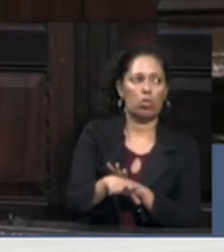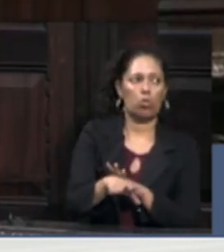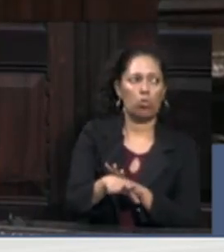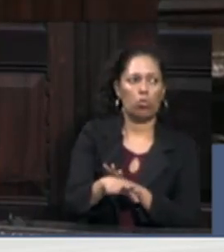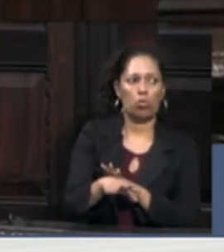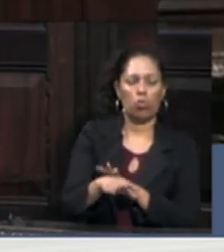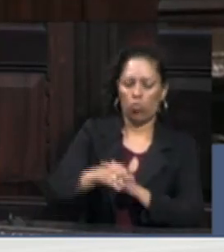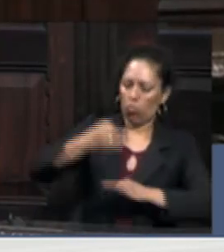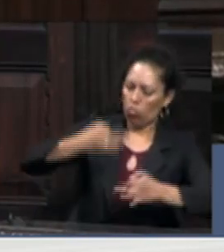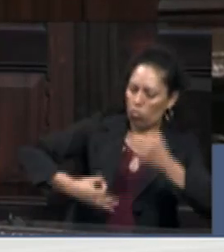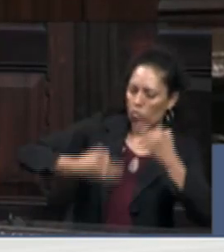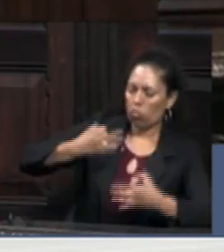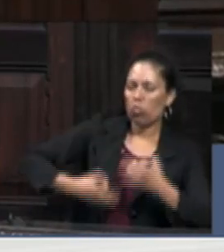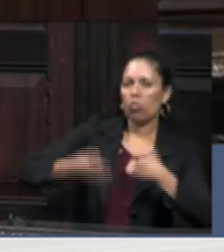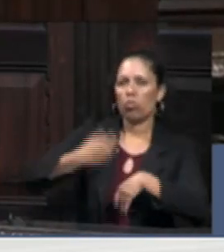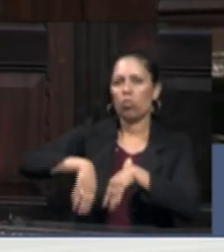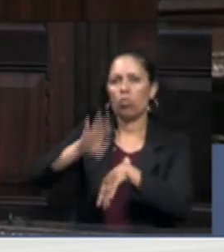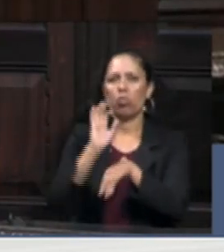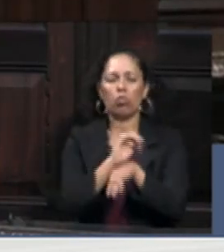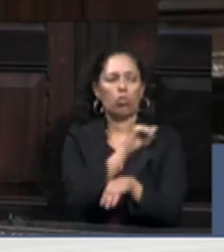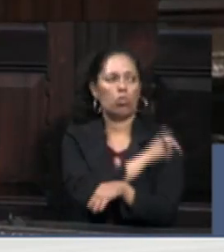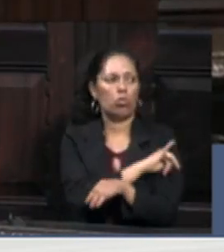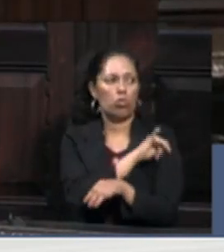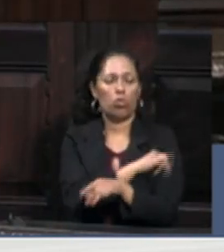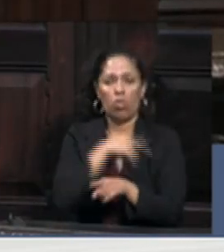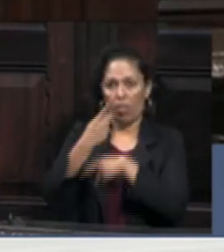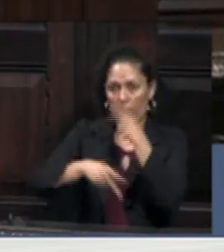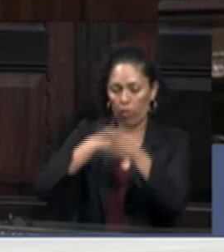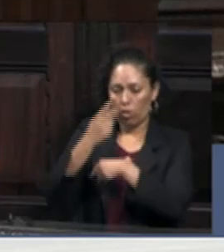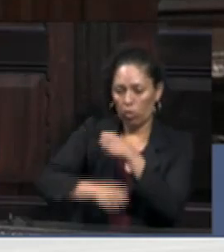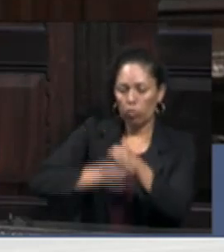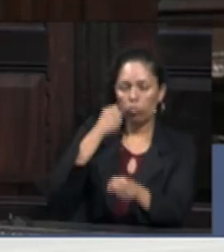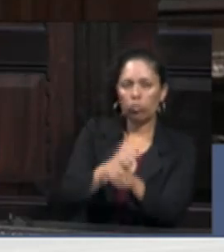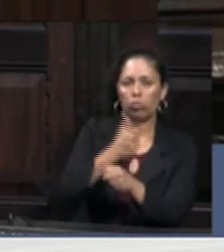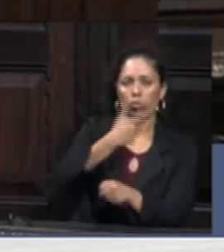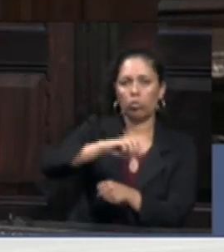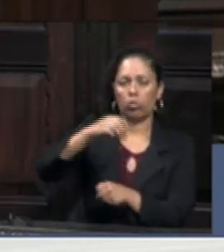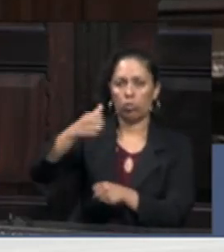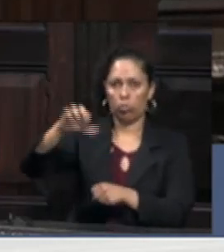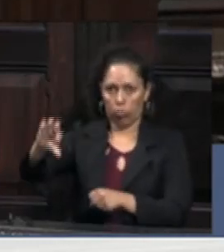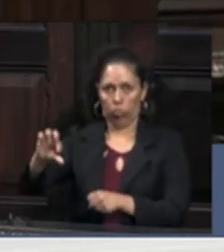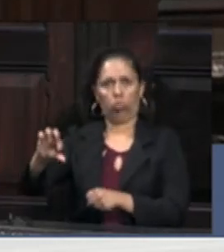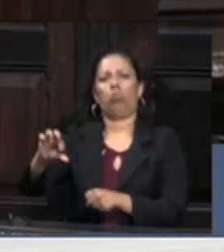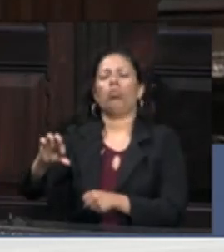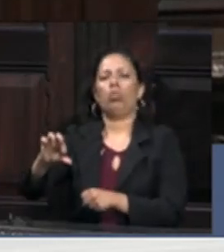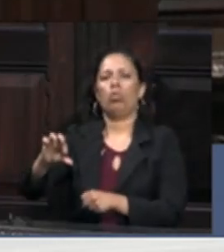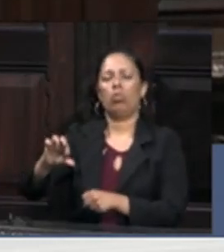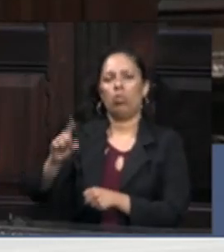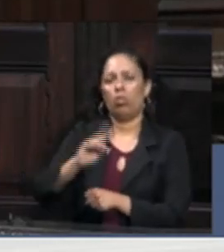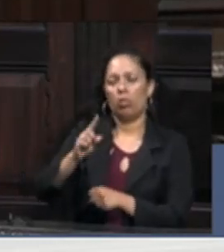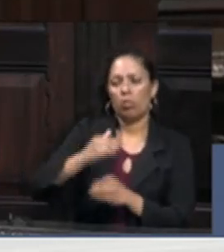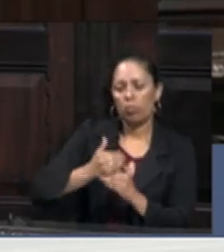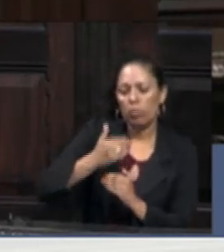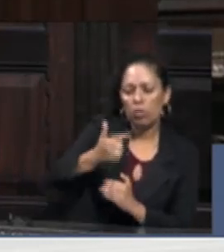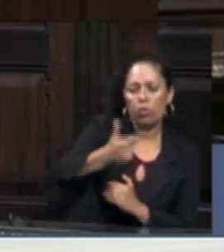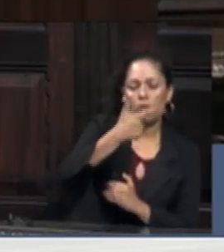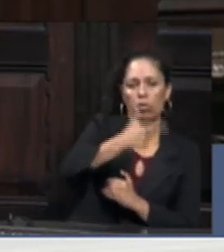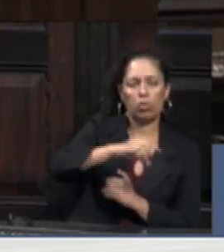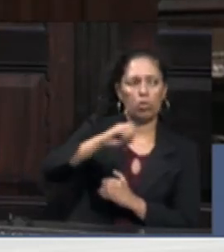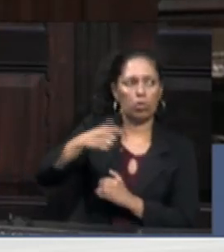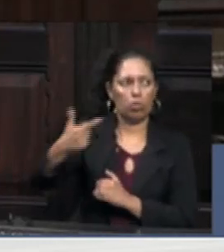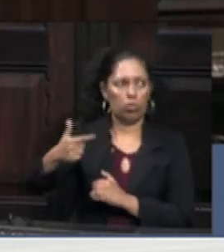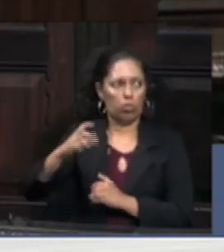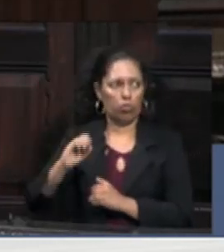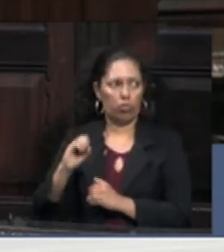Contas do Estado, que não terá efeito a partir de 19, mas já terá efeito a partir de 2020, que é só